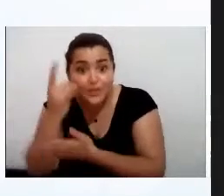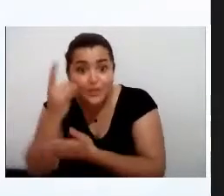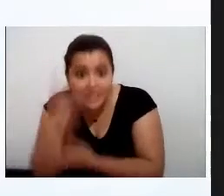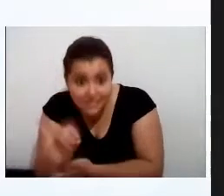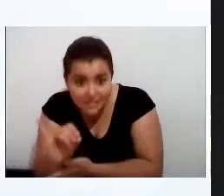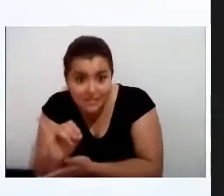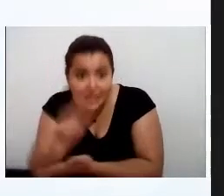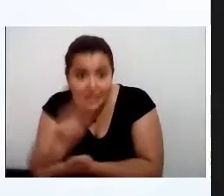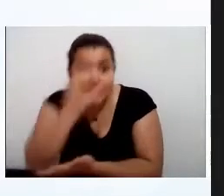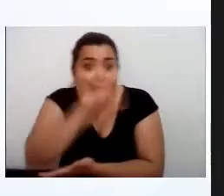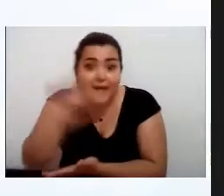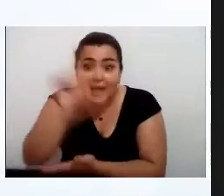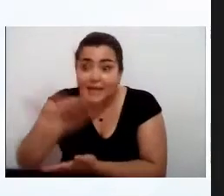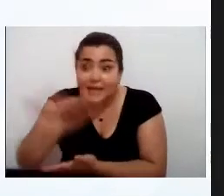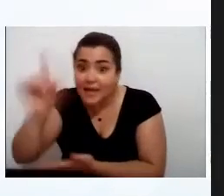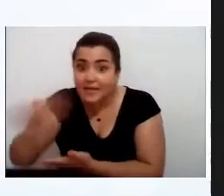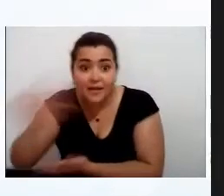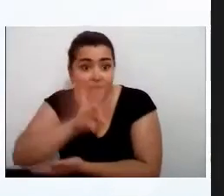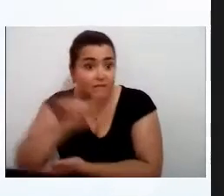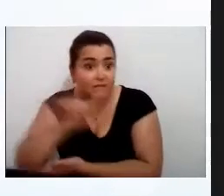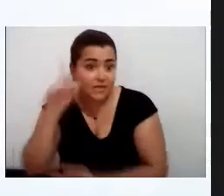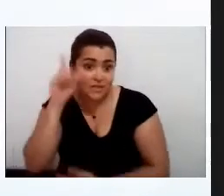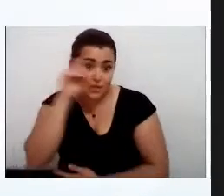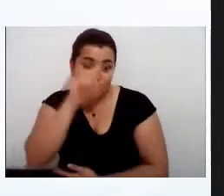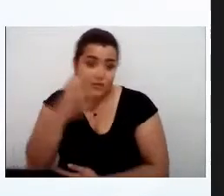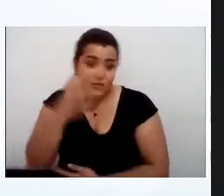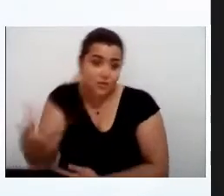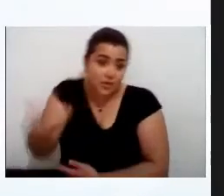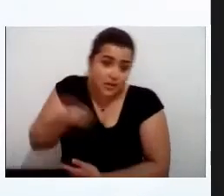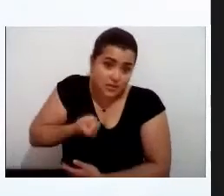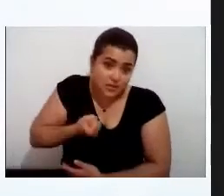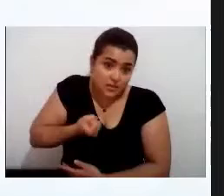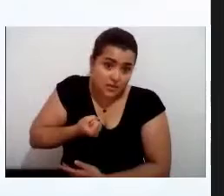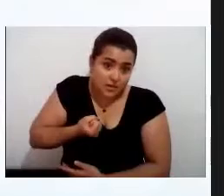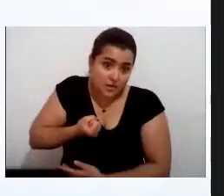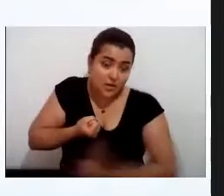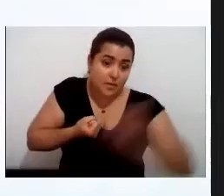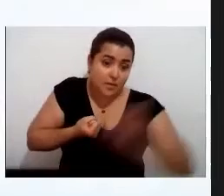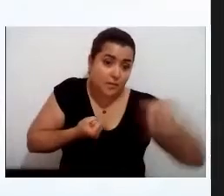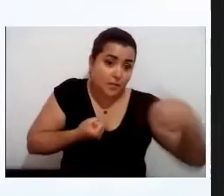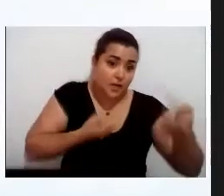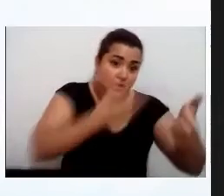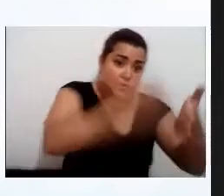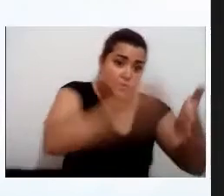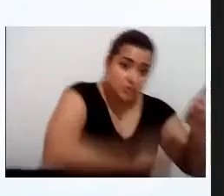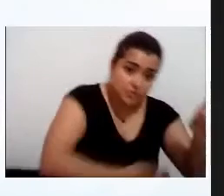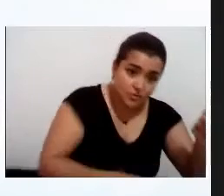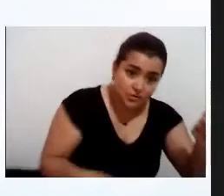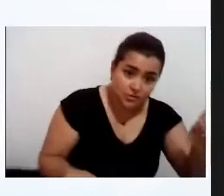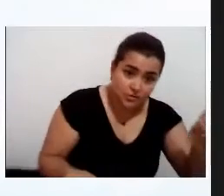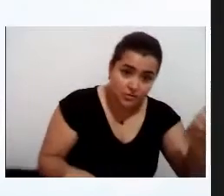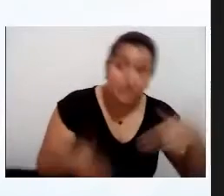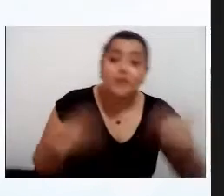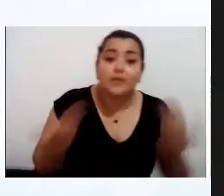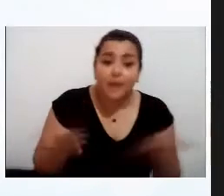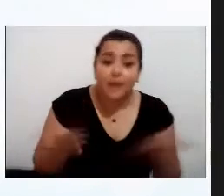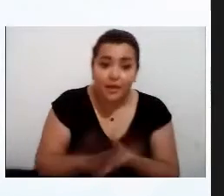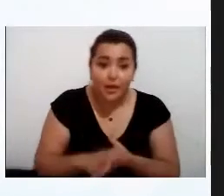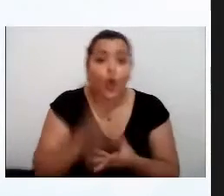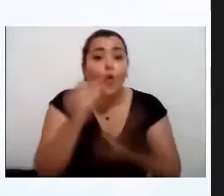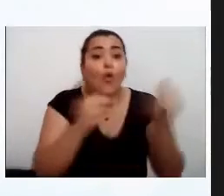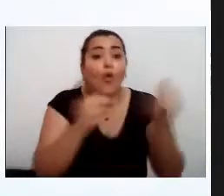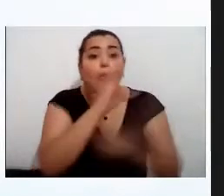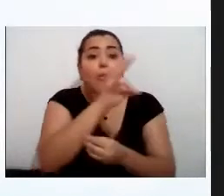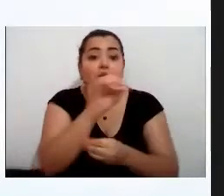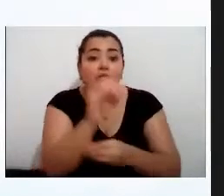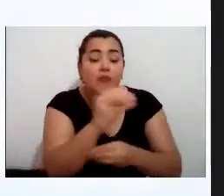condições, ele vai ter dificuldade de ganhar no limite o salário, porque tem desconto, não sei o que e tal. Então, aí ele não tem como contribuir para a Previdência. Então,